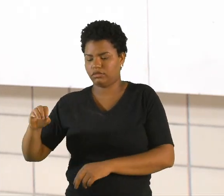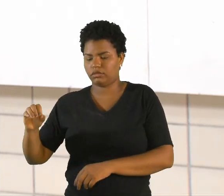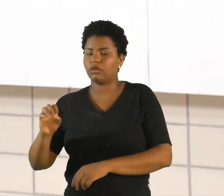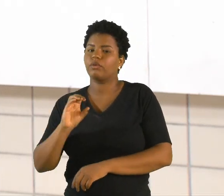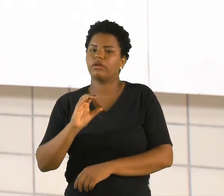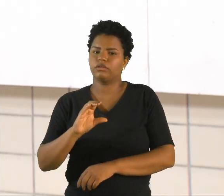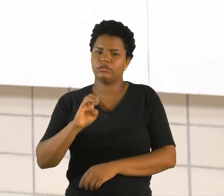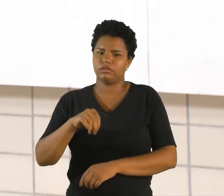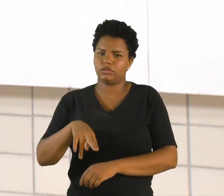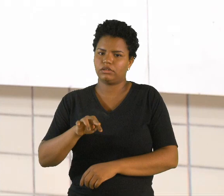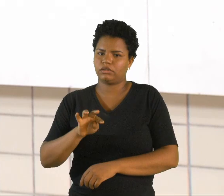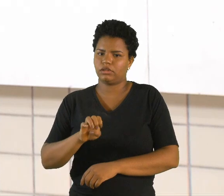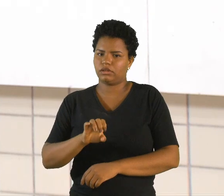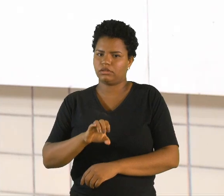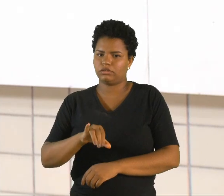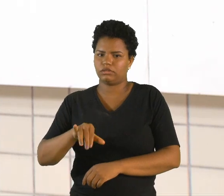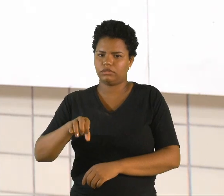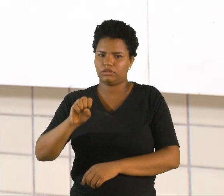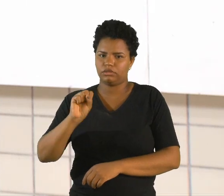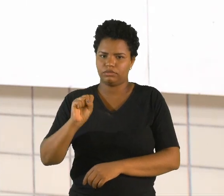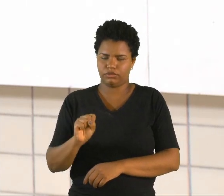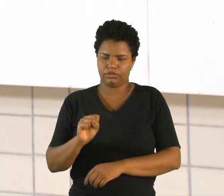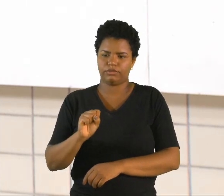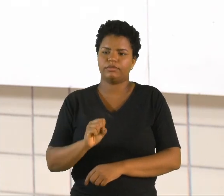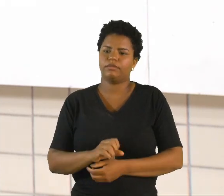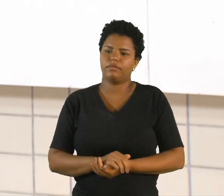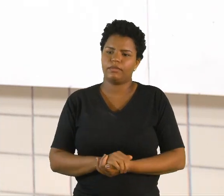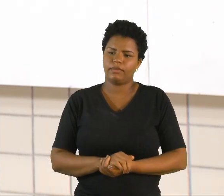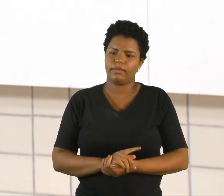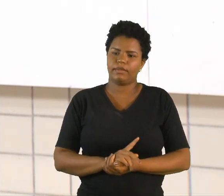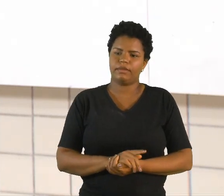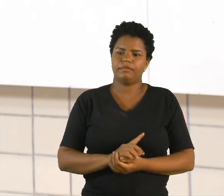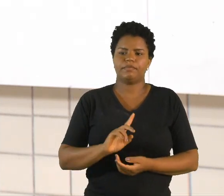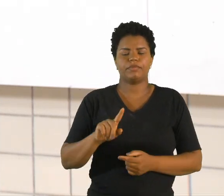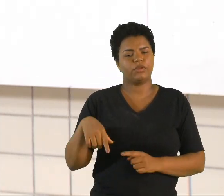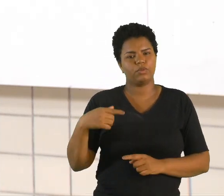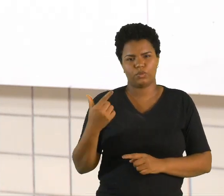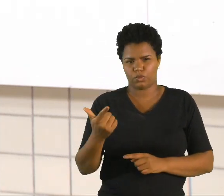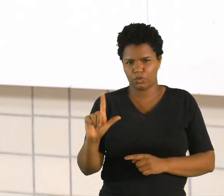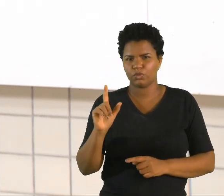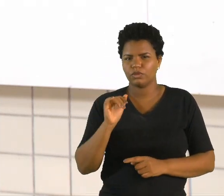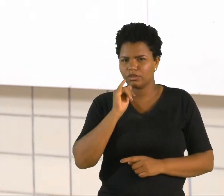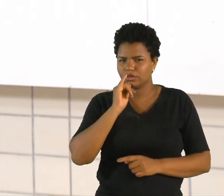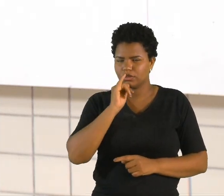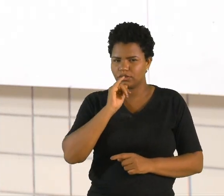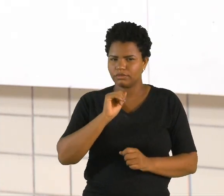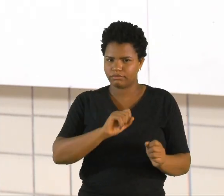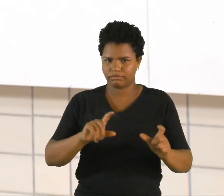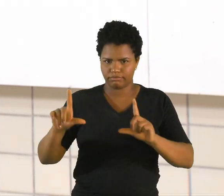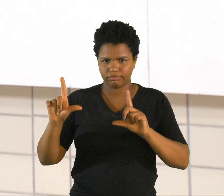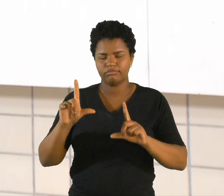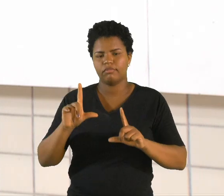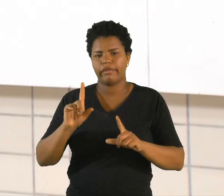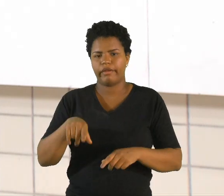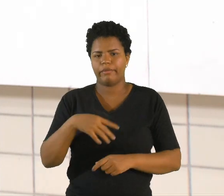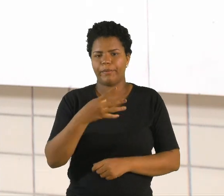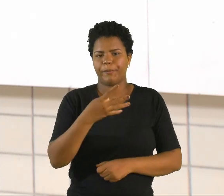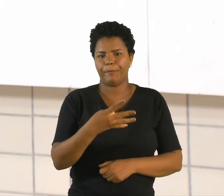1 inteiro e 53 centésimos. E o outro lá, o outro exemplo do slide é